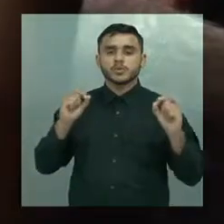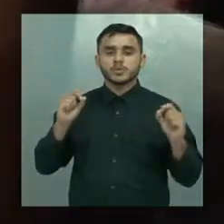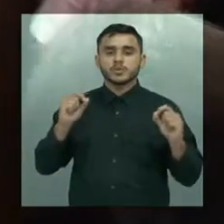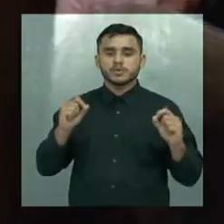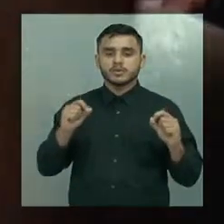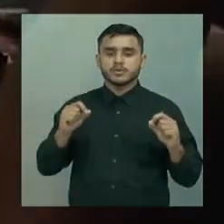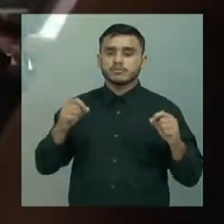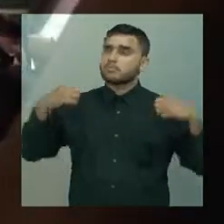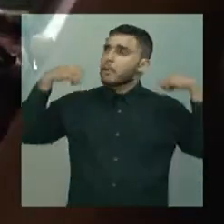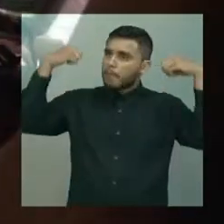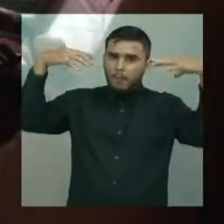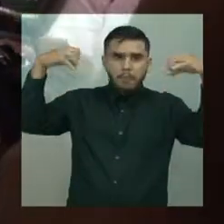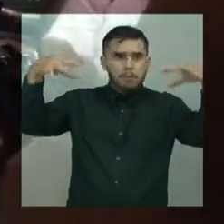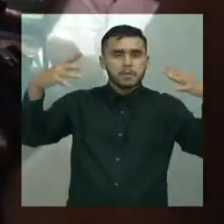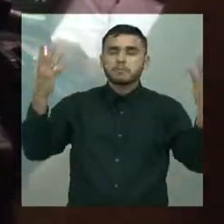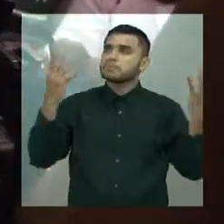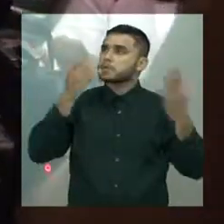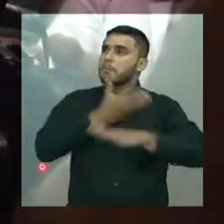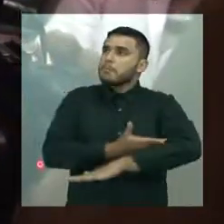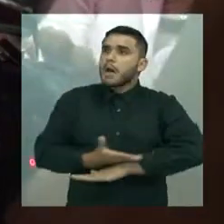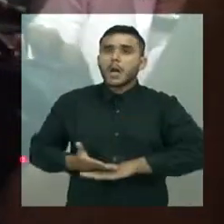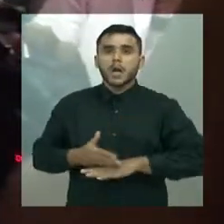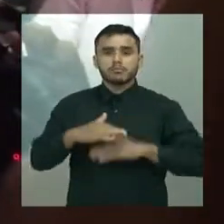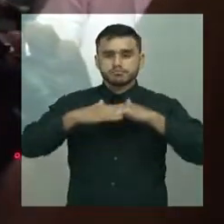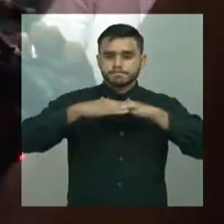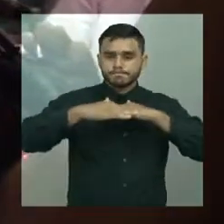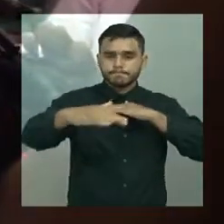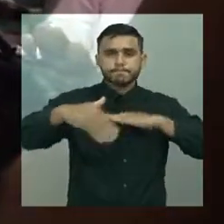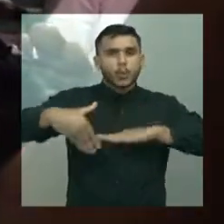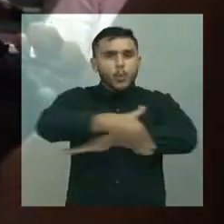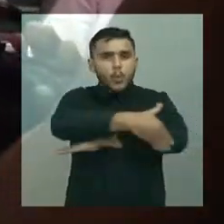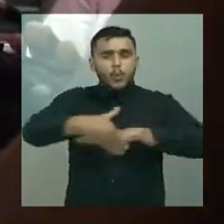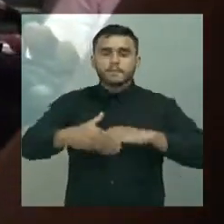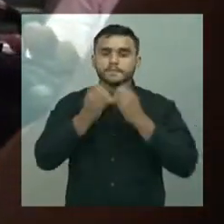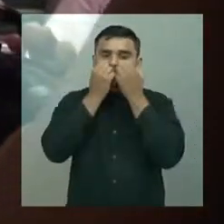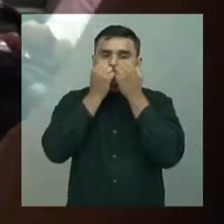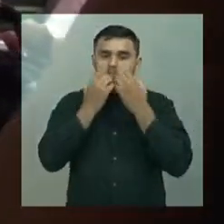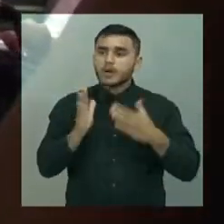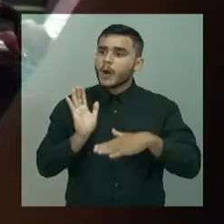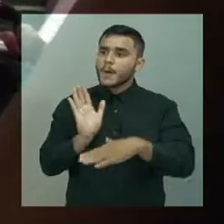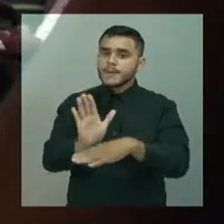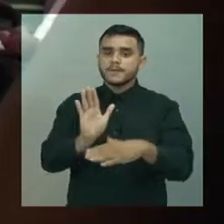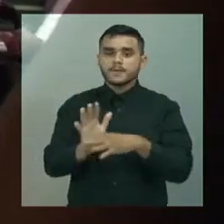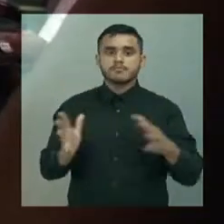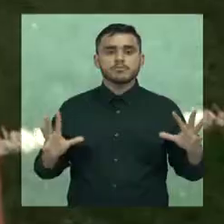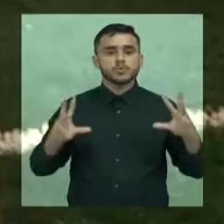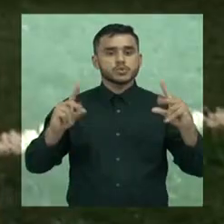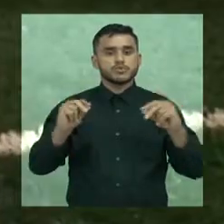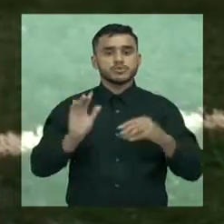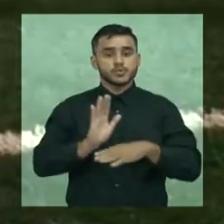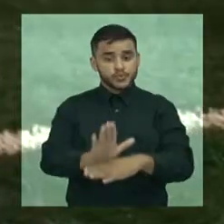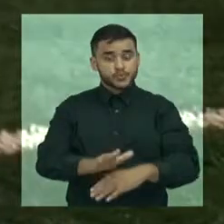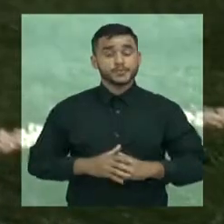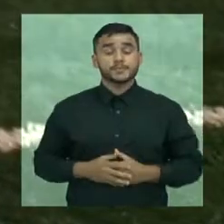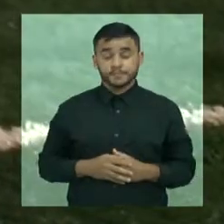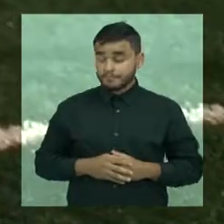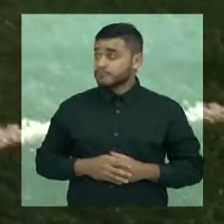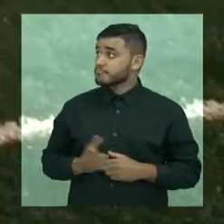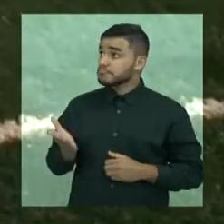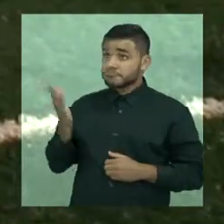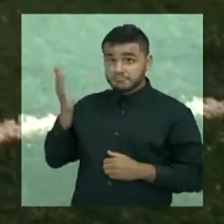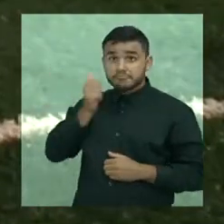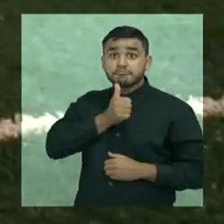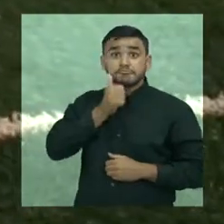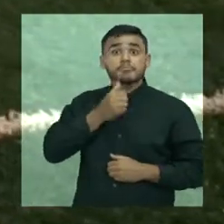a iluminação, a pavimentação. E esse é um dos equipamentos que promove assim, uma inclusão social tremenda. Há quase 30 anos morando